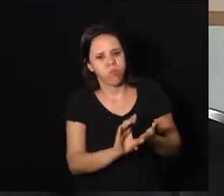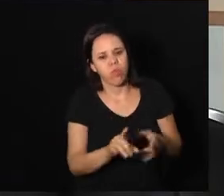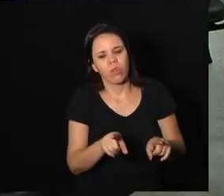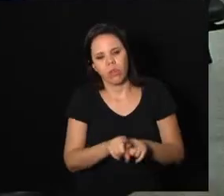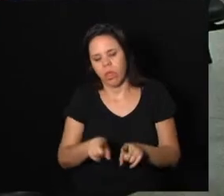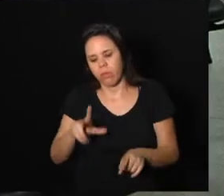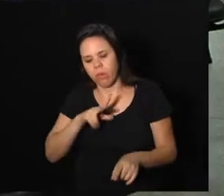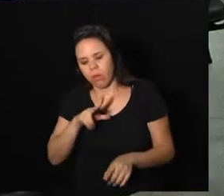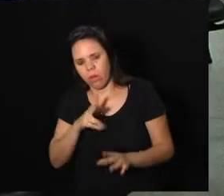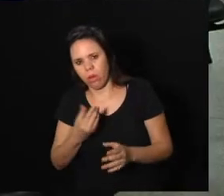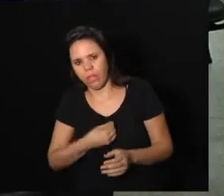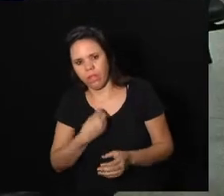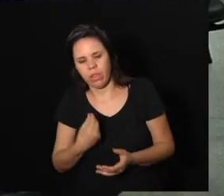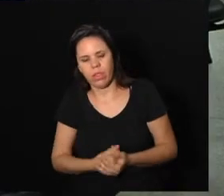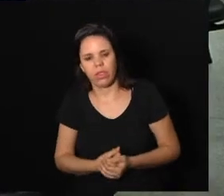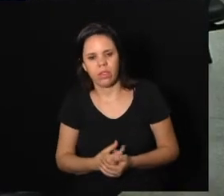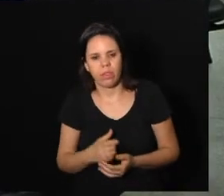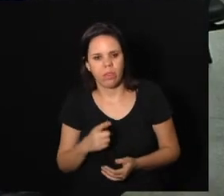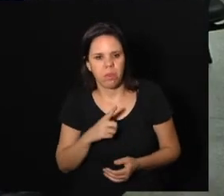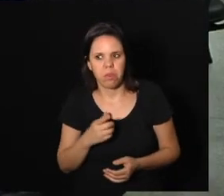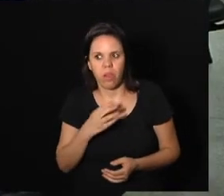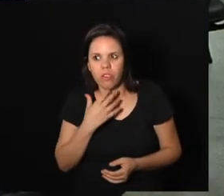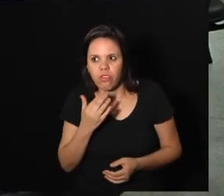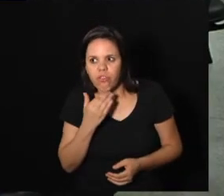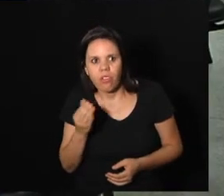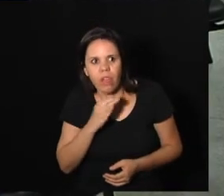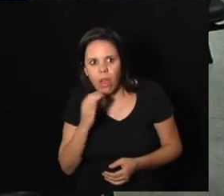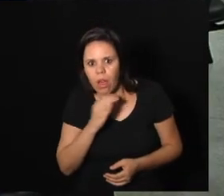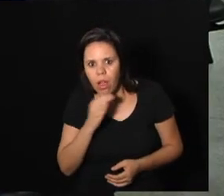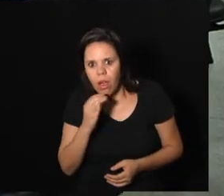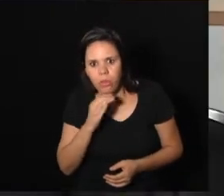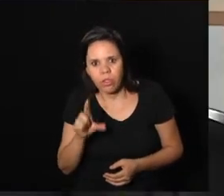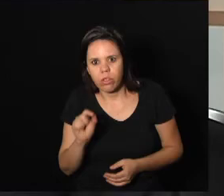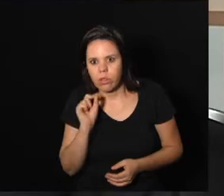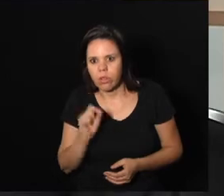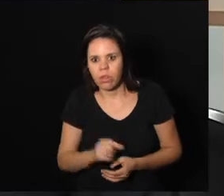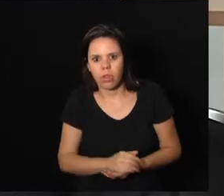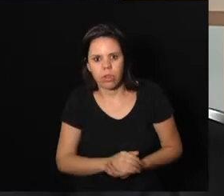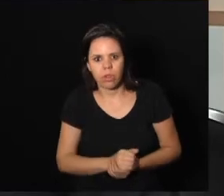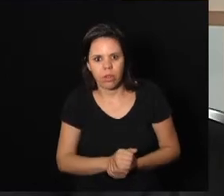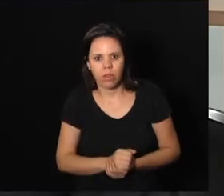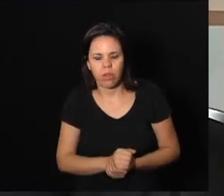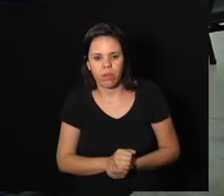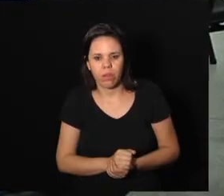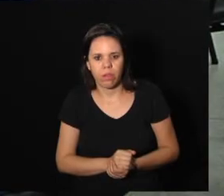sucesso pessoal. E não pode ir com muita pressa nessa escolha, né?